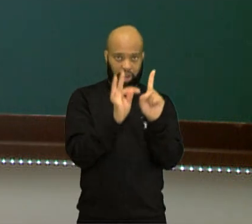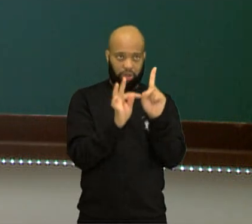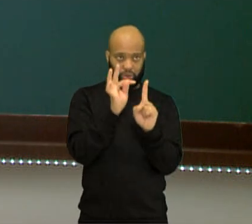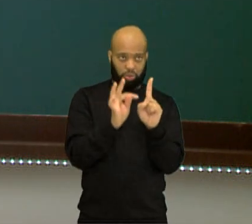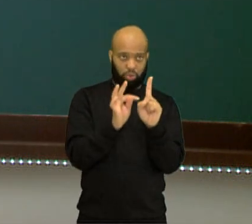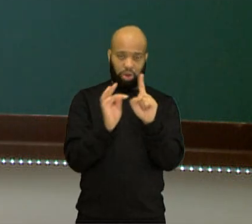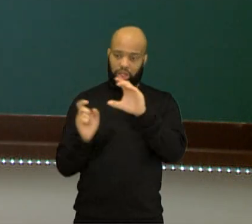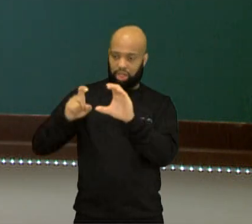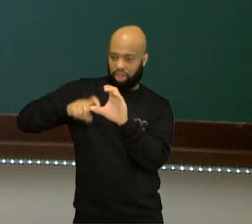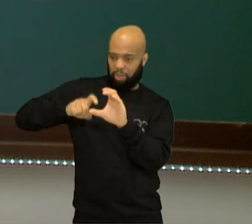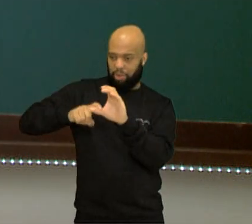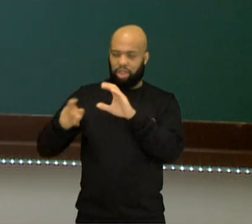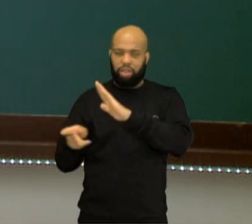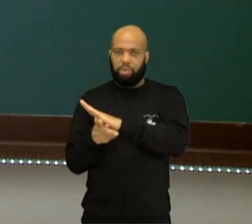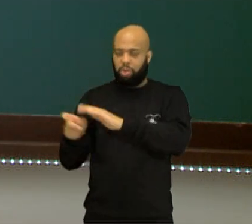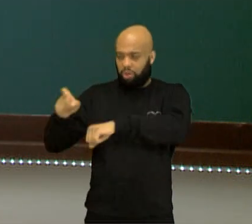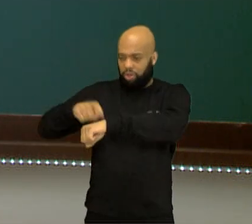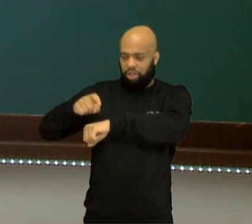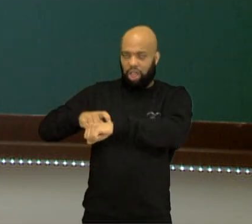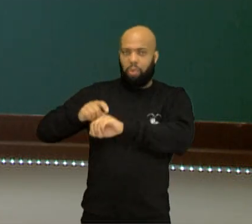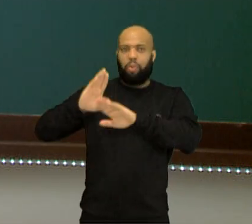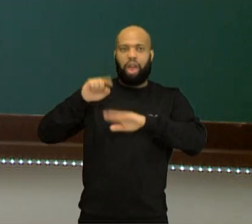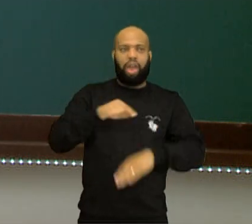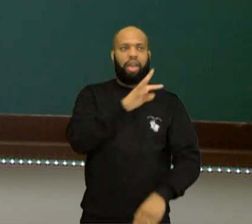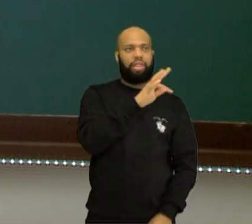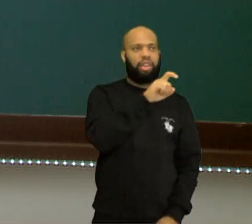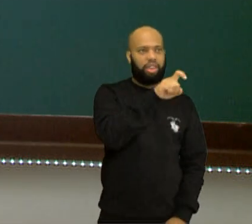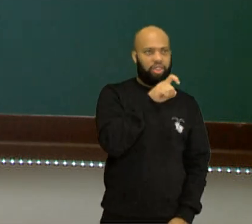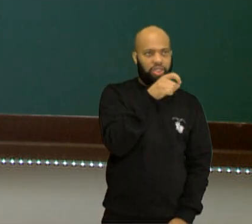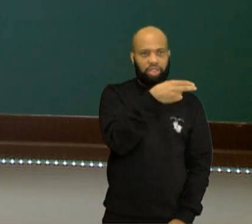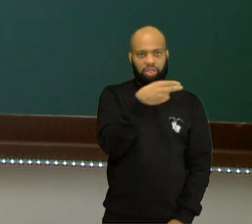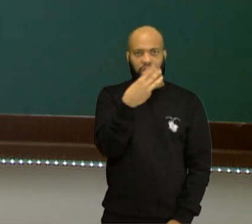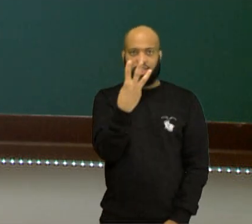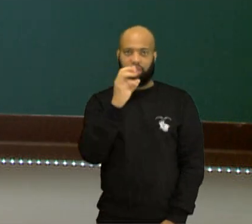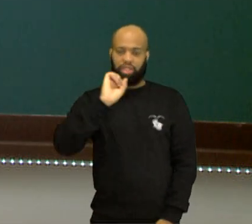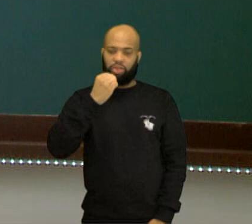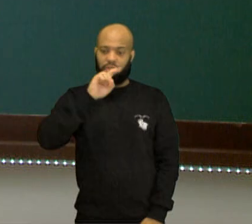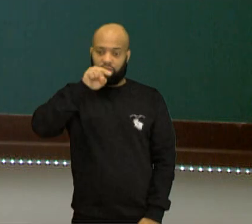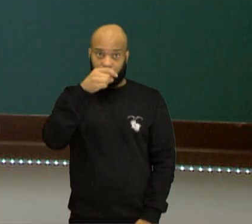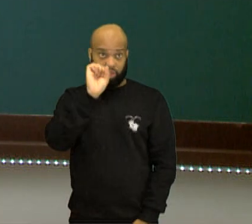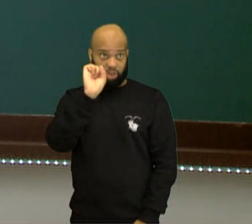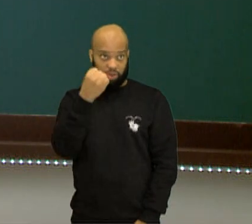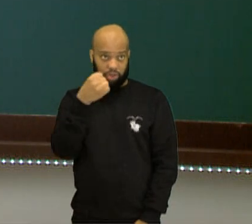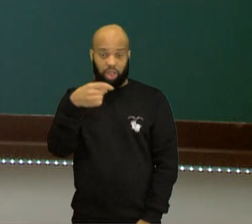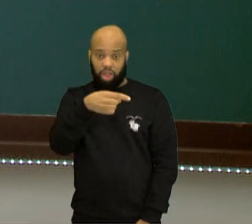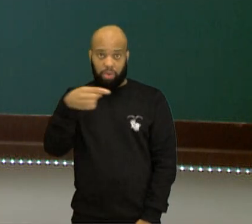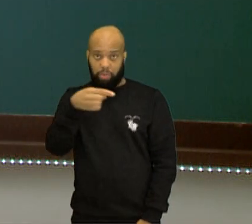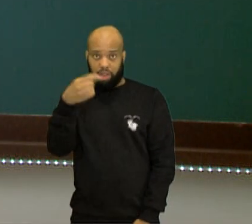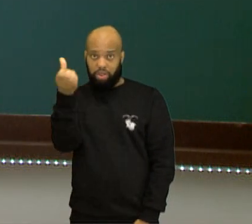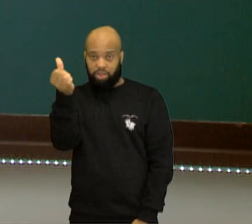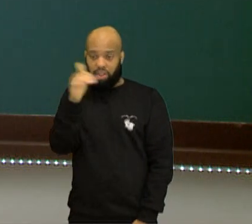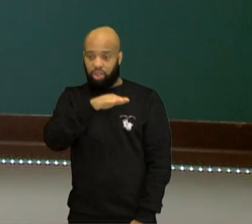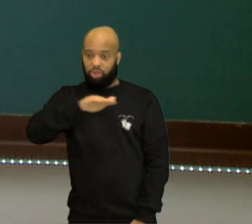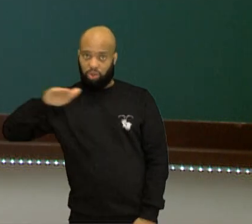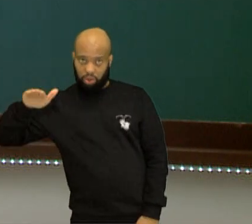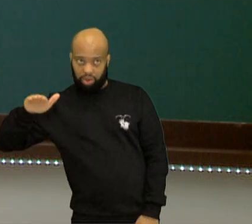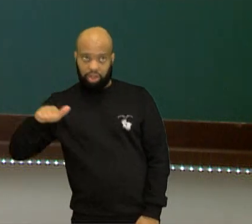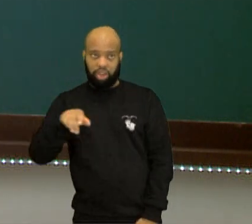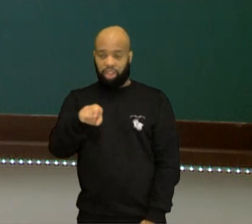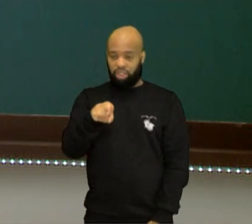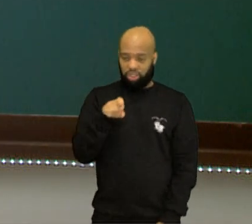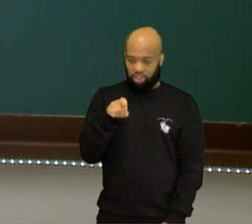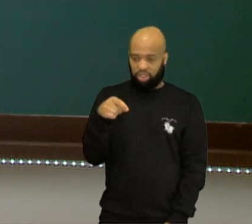lá no exercício, né? Que é T de x igual a 38,8 menos 6